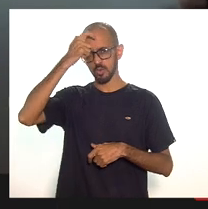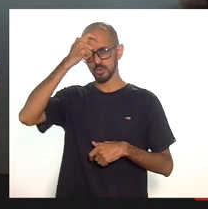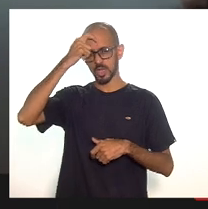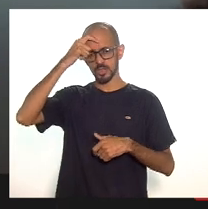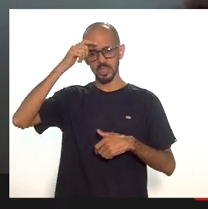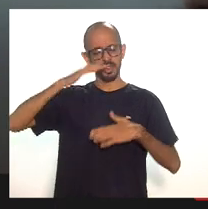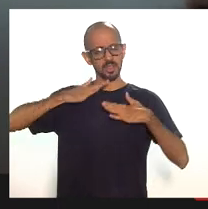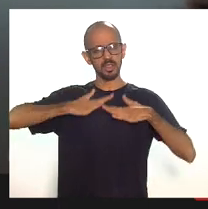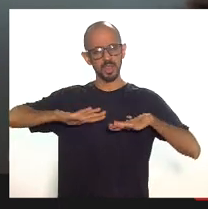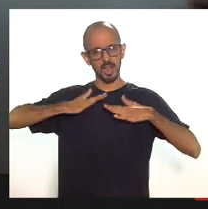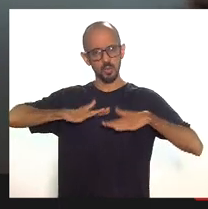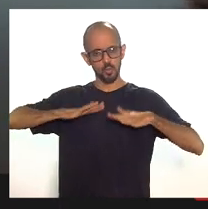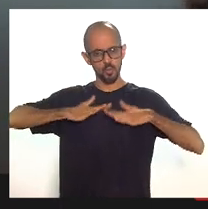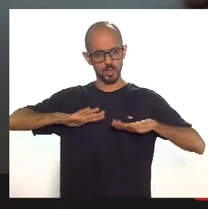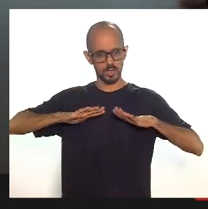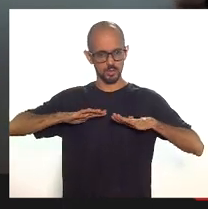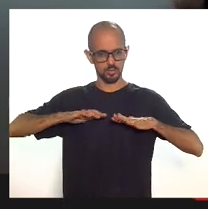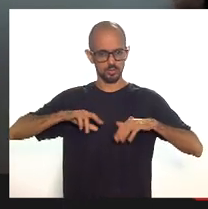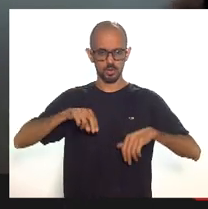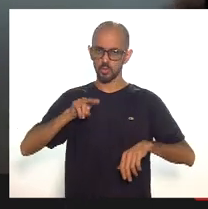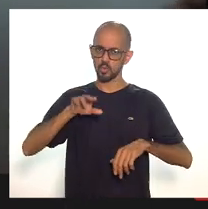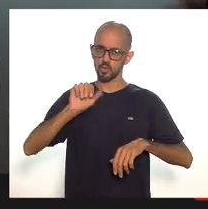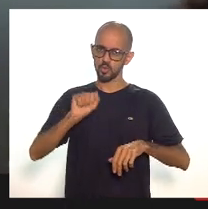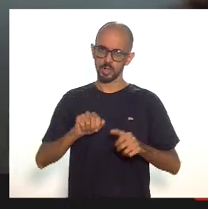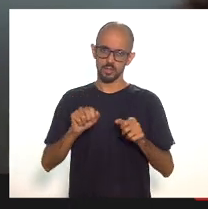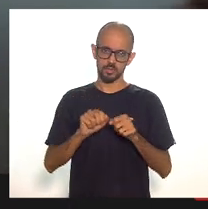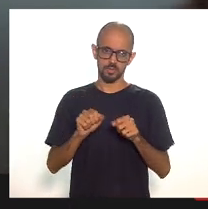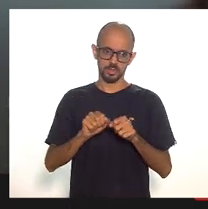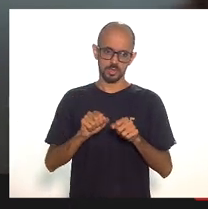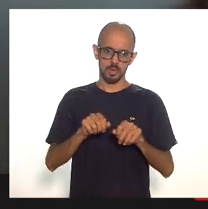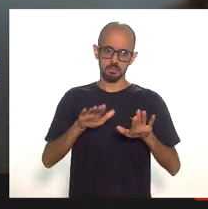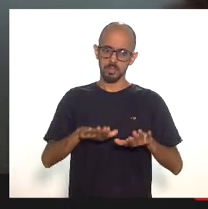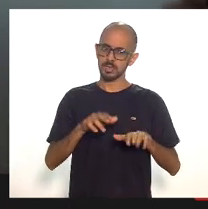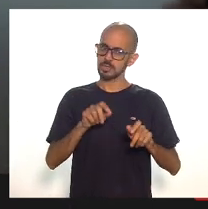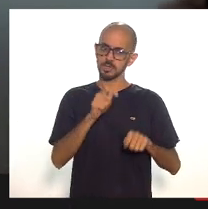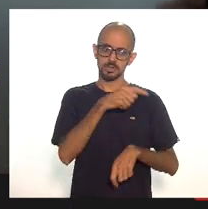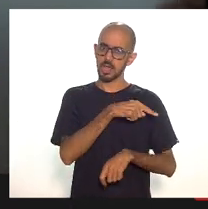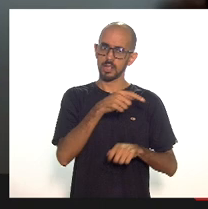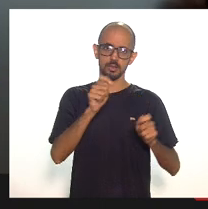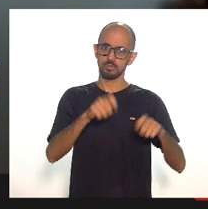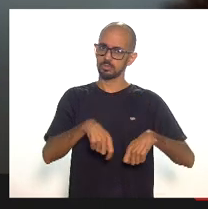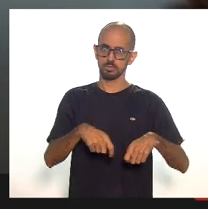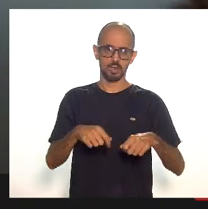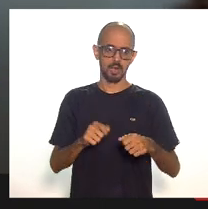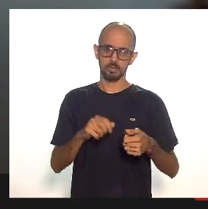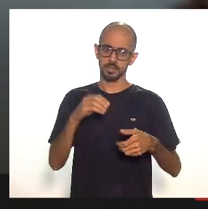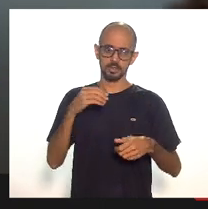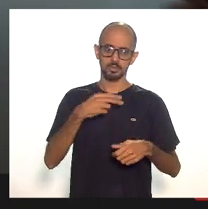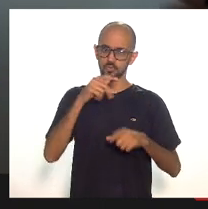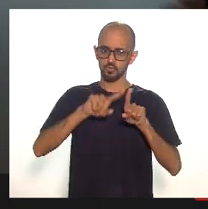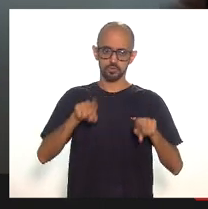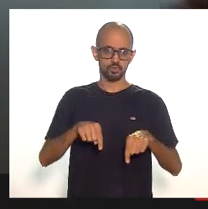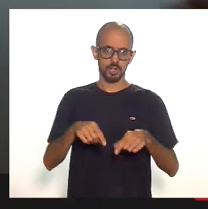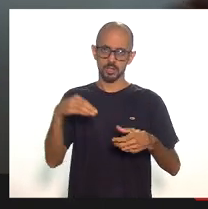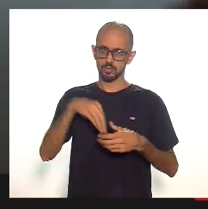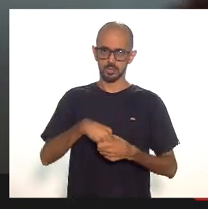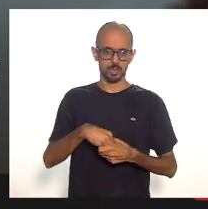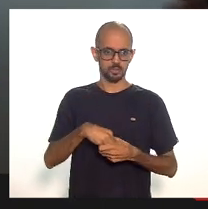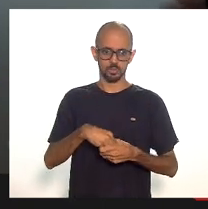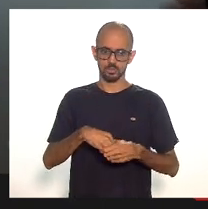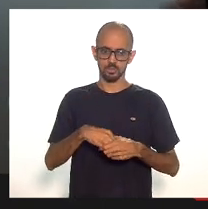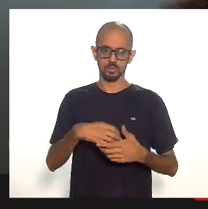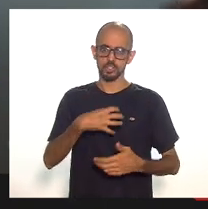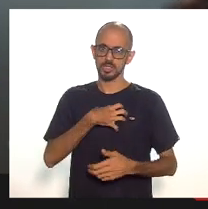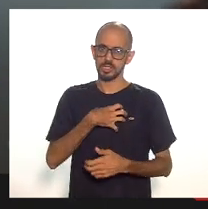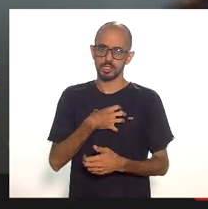que eu nunca tratei mal um doente, nem vou deixar tratar. Agora, aquele hospital não tinha condições para ter o doente que tinha lá dentro. Sinto muito, tinha exatamente